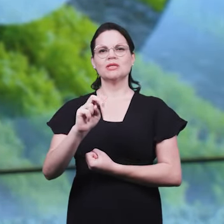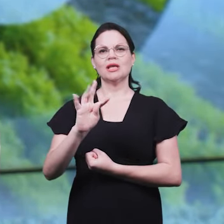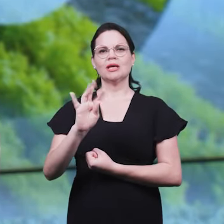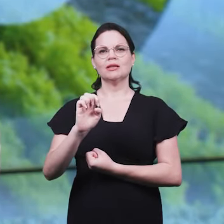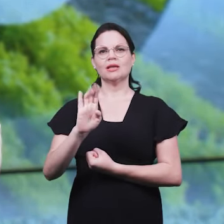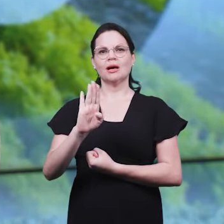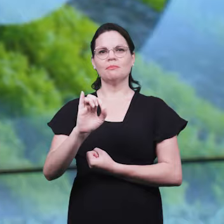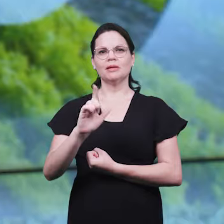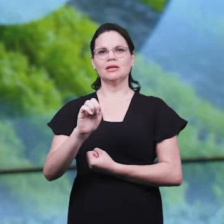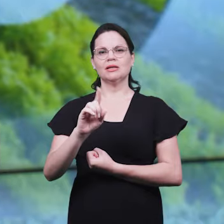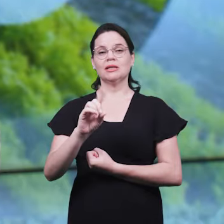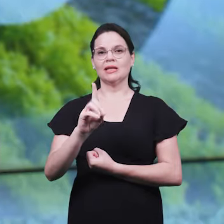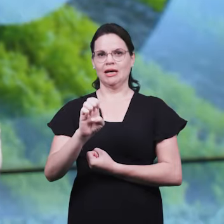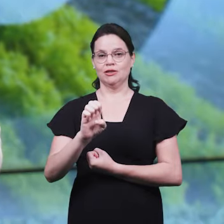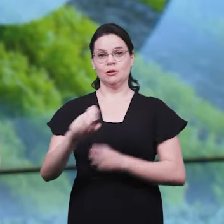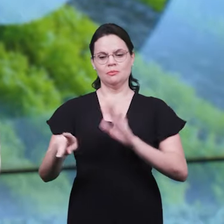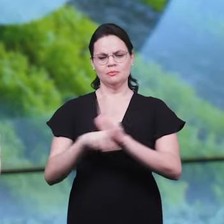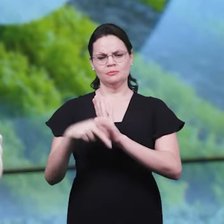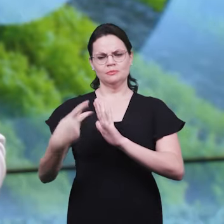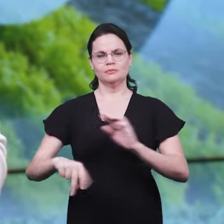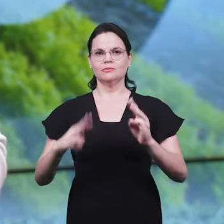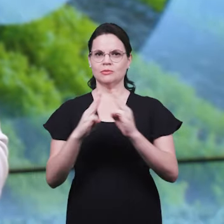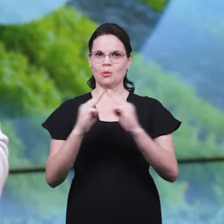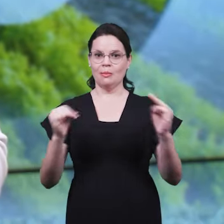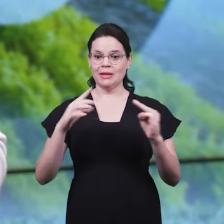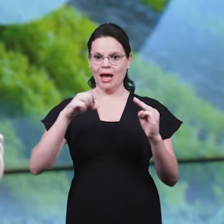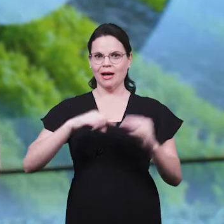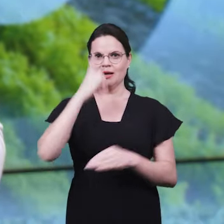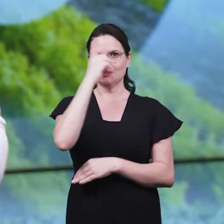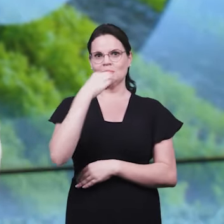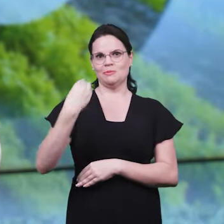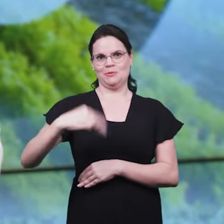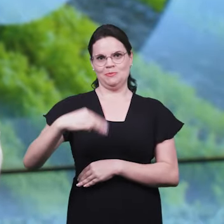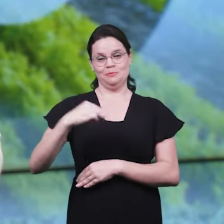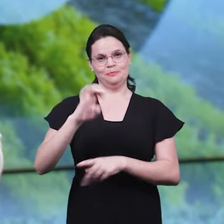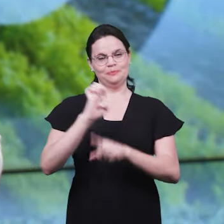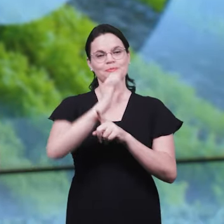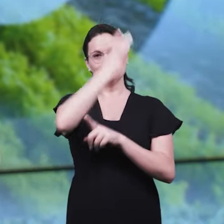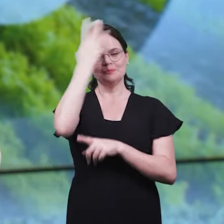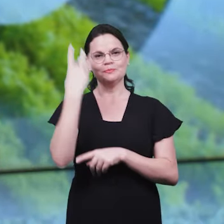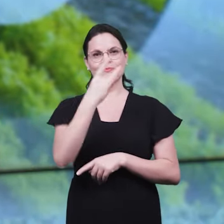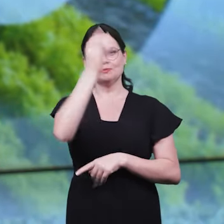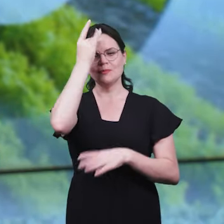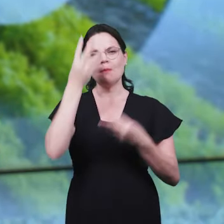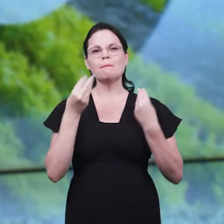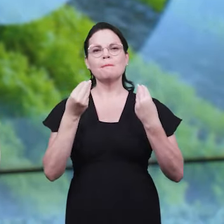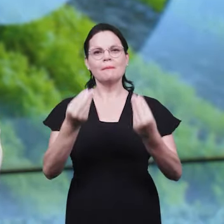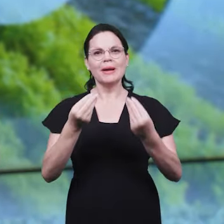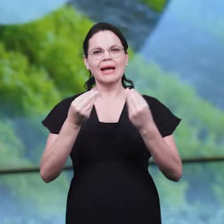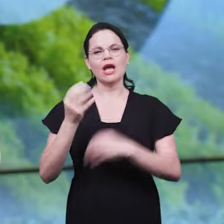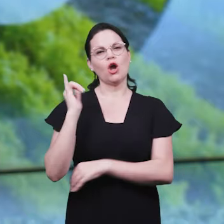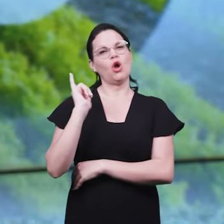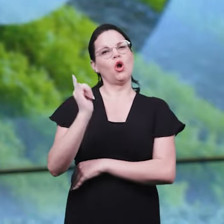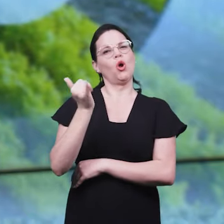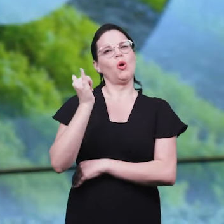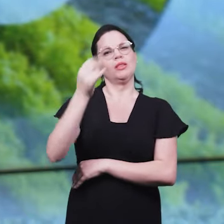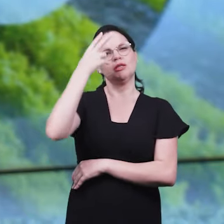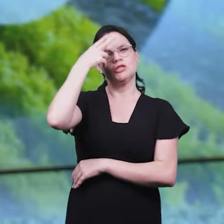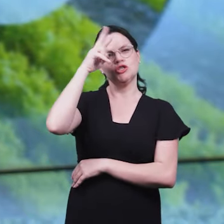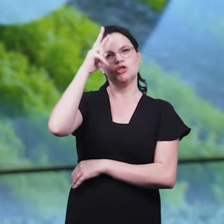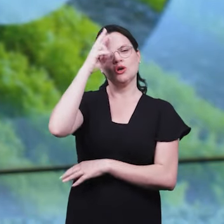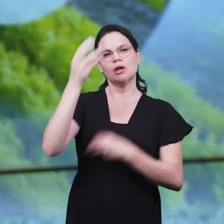visitamos o Manaim de Domingos Martins, no estado do Espírito Santo, para contar um pouco de sua história, as